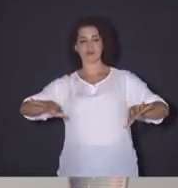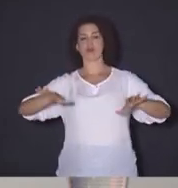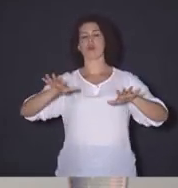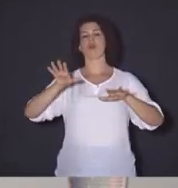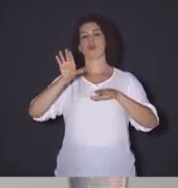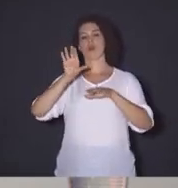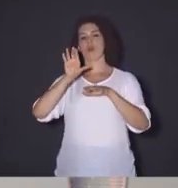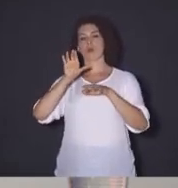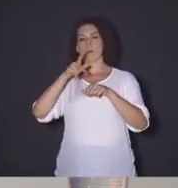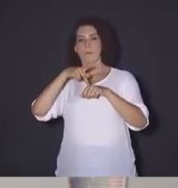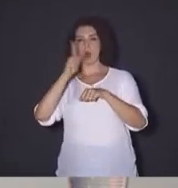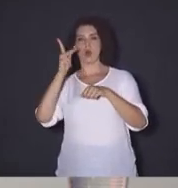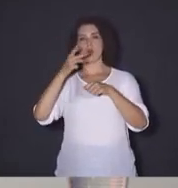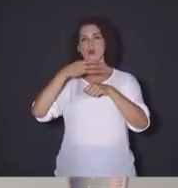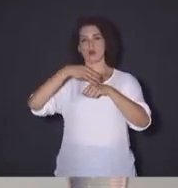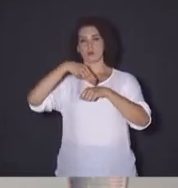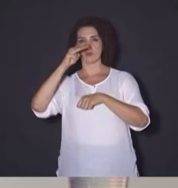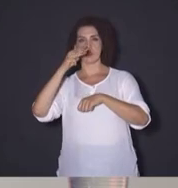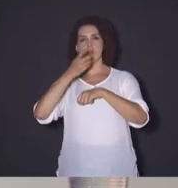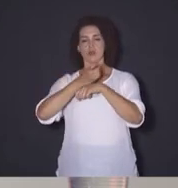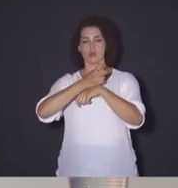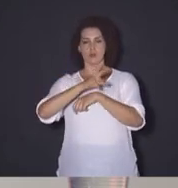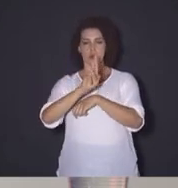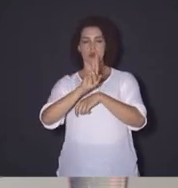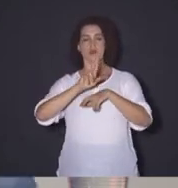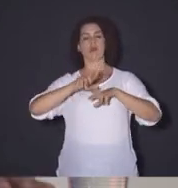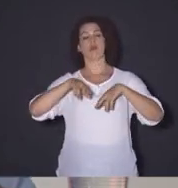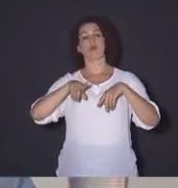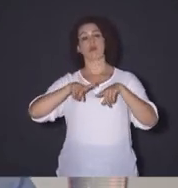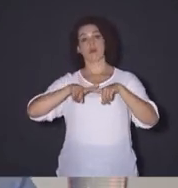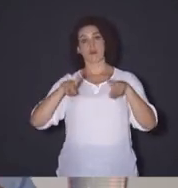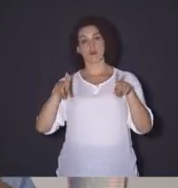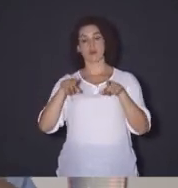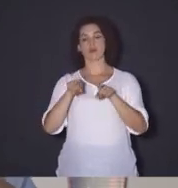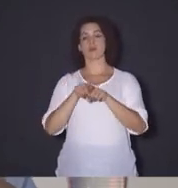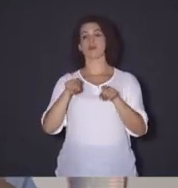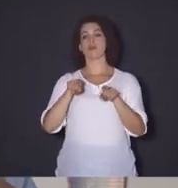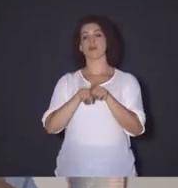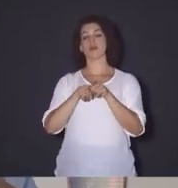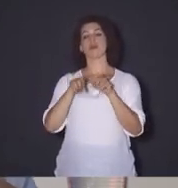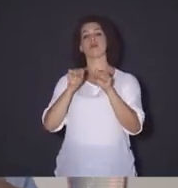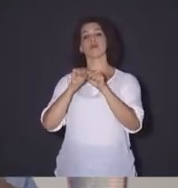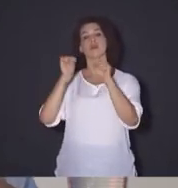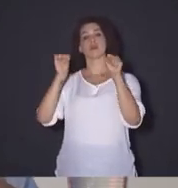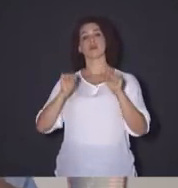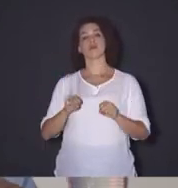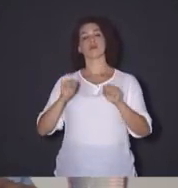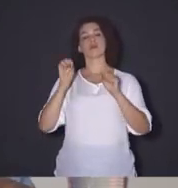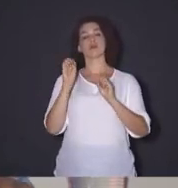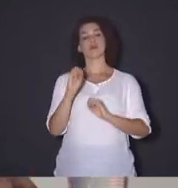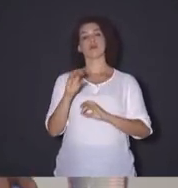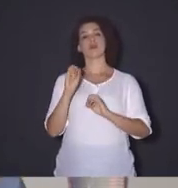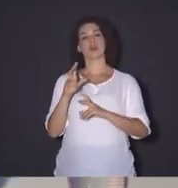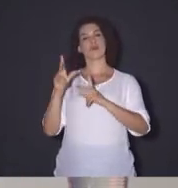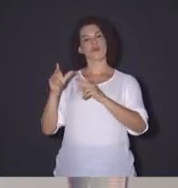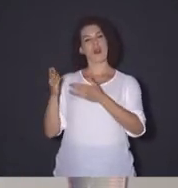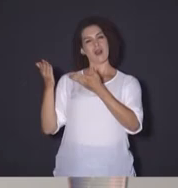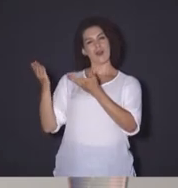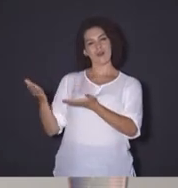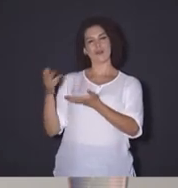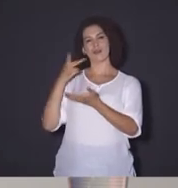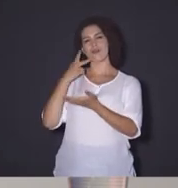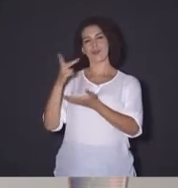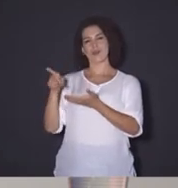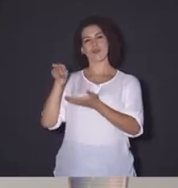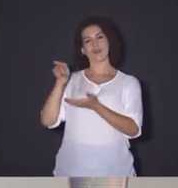momento especialização mestrado e doutorado mas também pelas instituições pelos sistemas de ensino no seu caso que o secretário